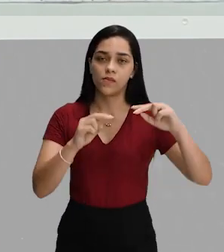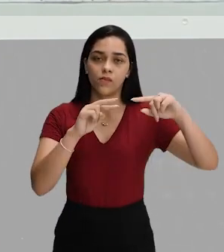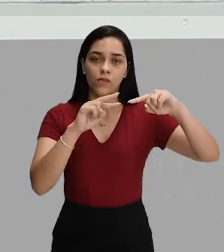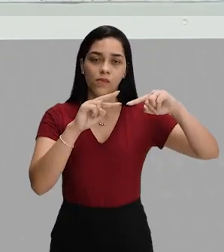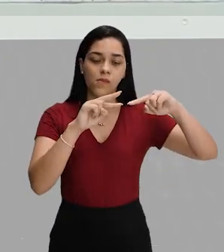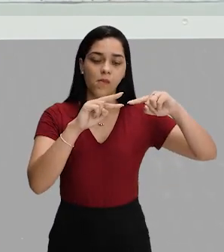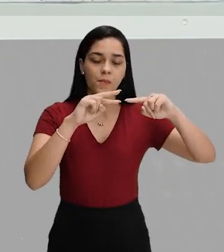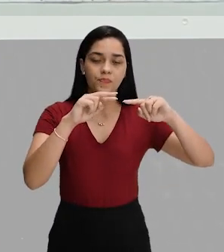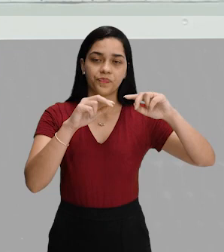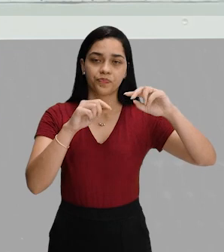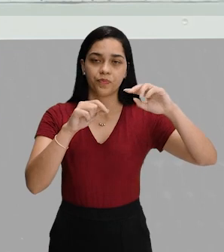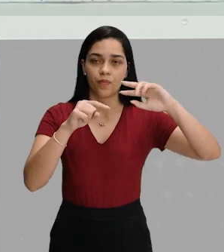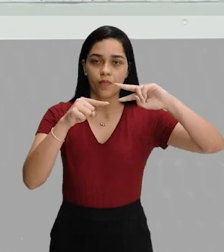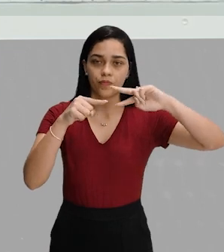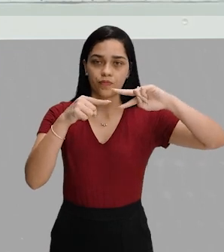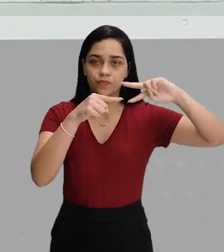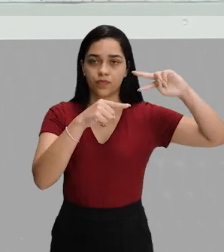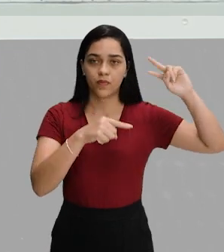Coeficientes,